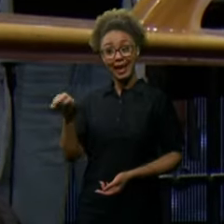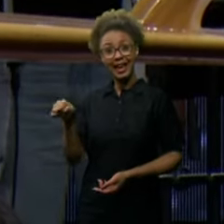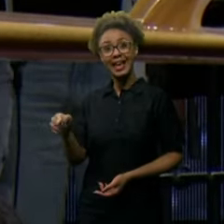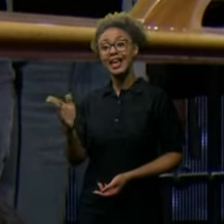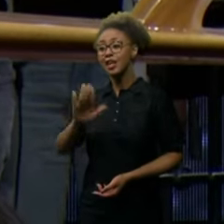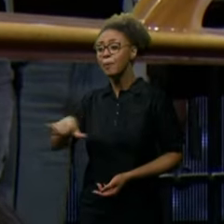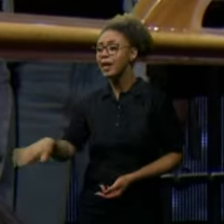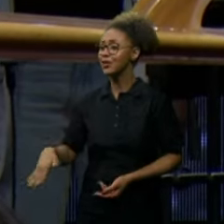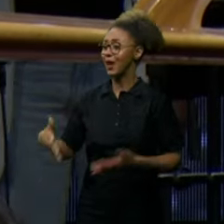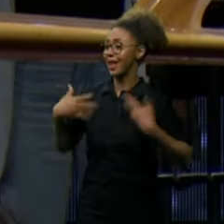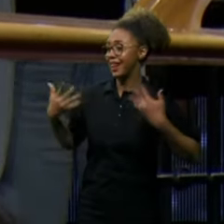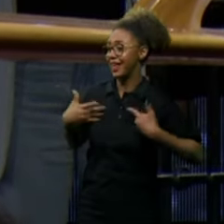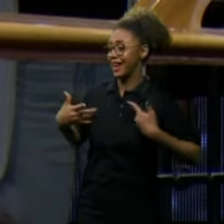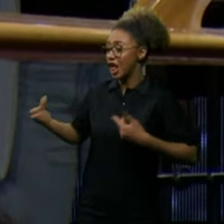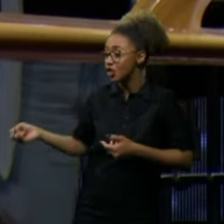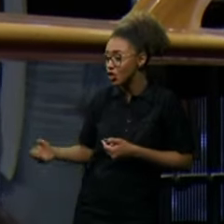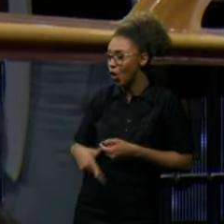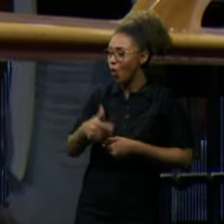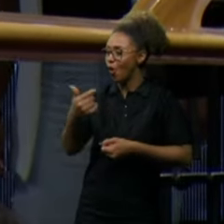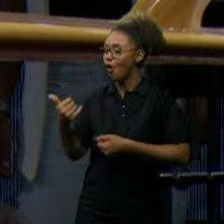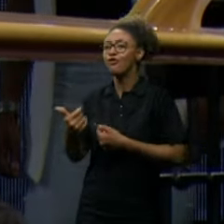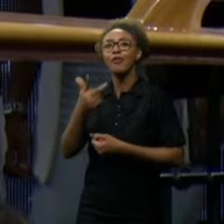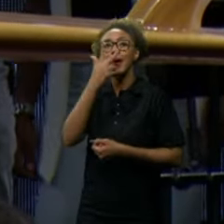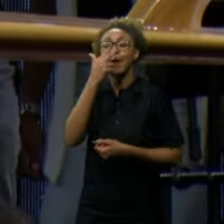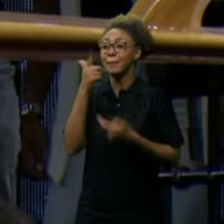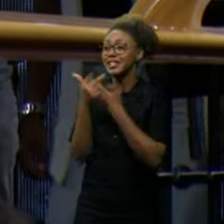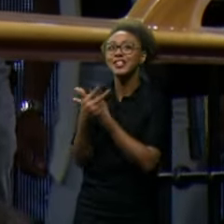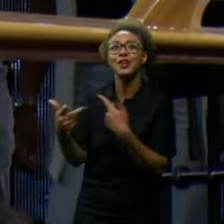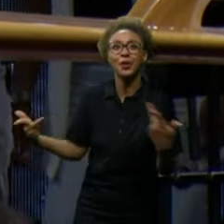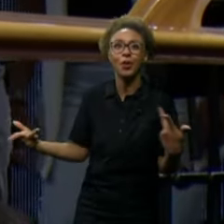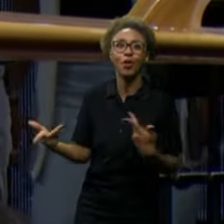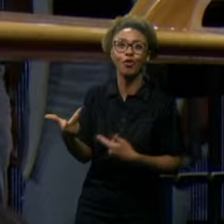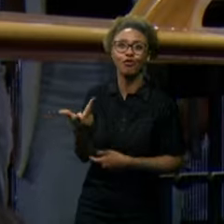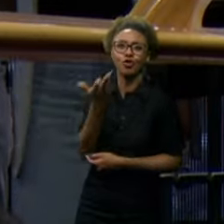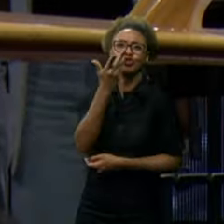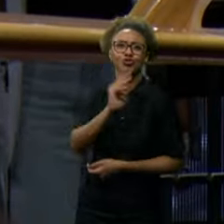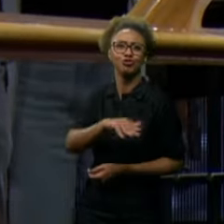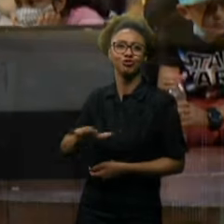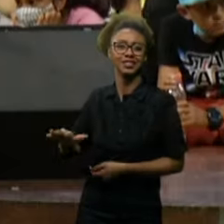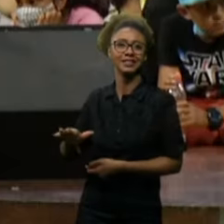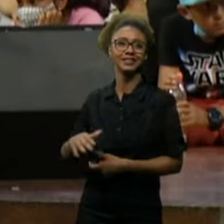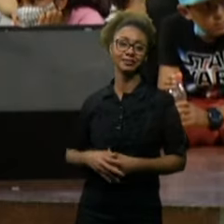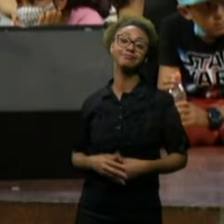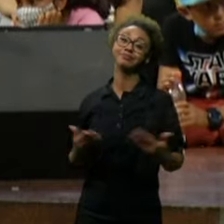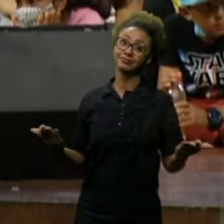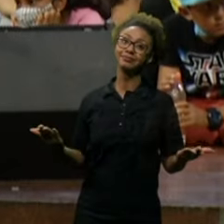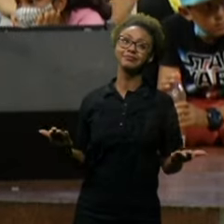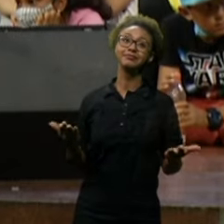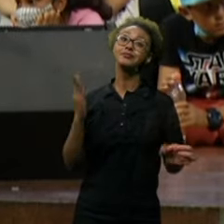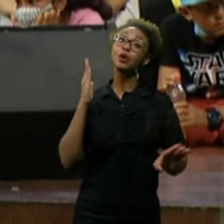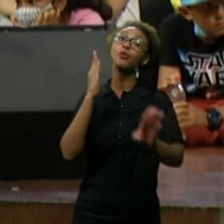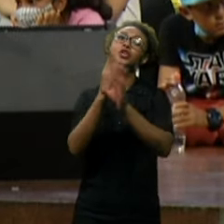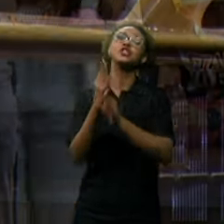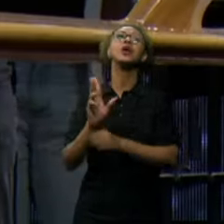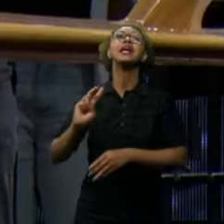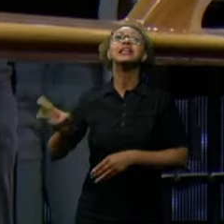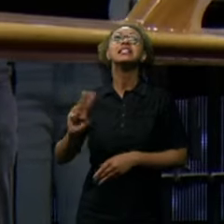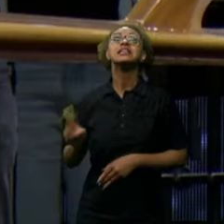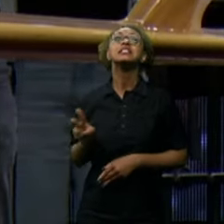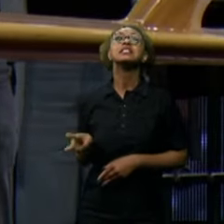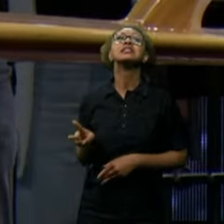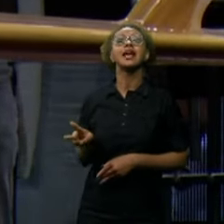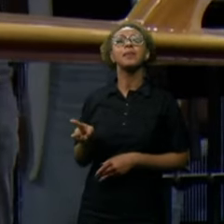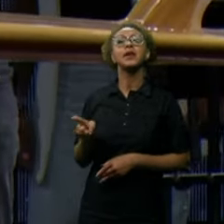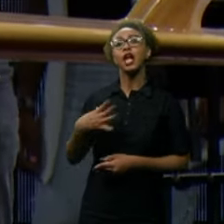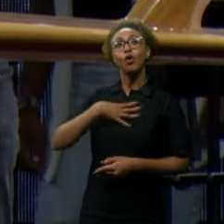ser alegria né o ramo novo que traz um frente com uma novidade para casa não é à toa que normalmente o Caçula recebe um tipo de